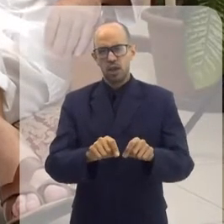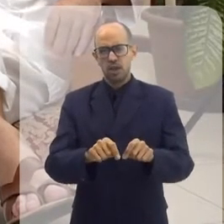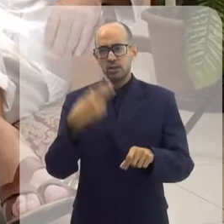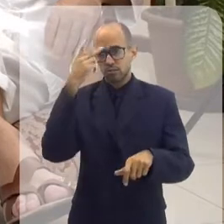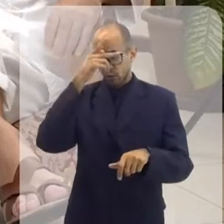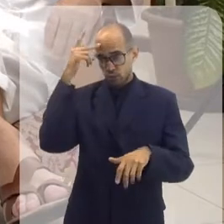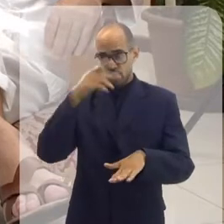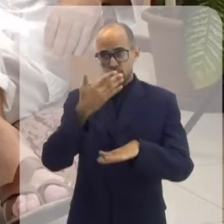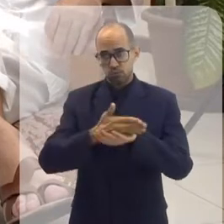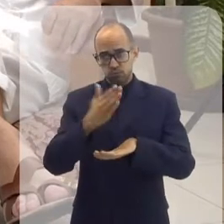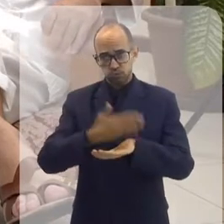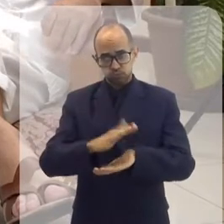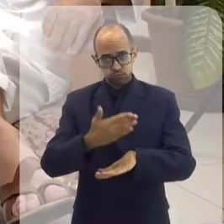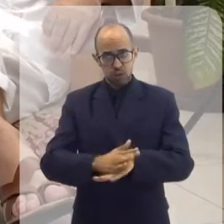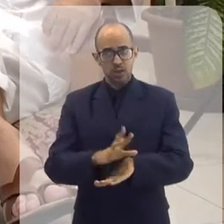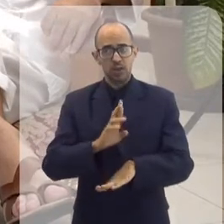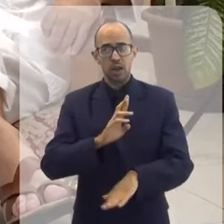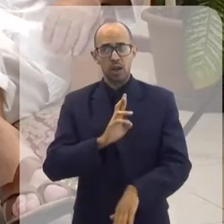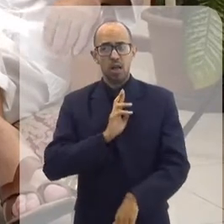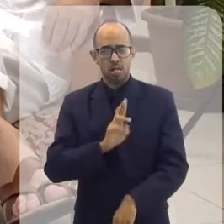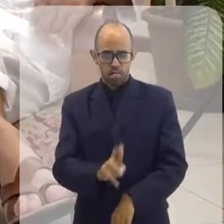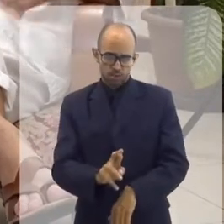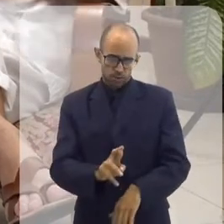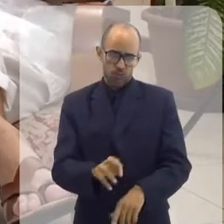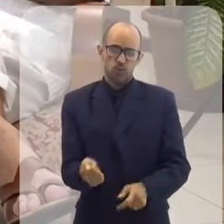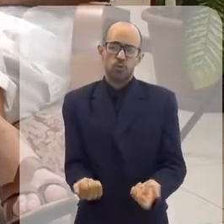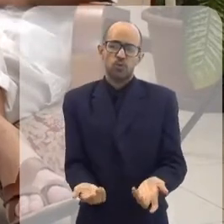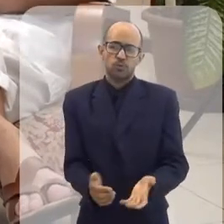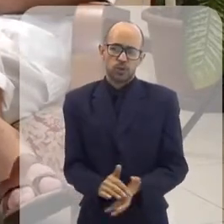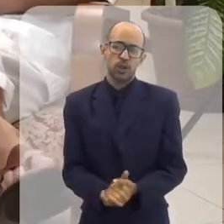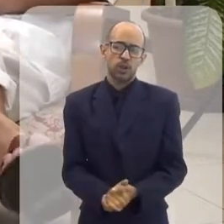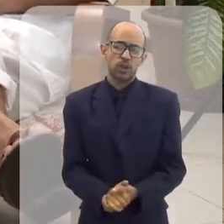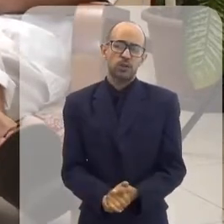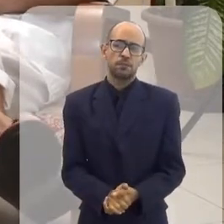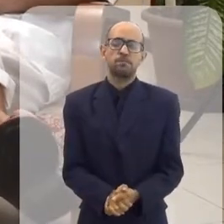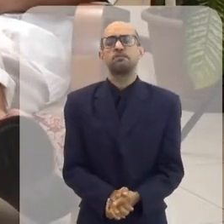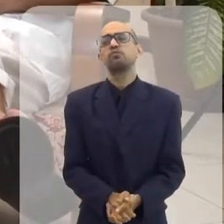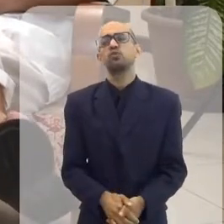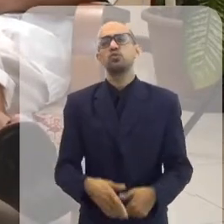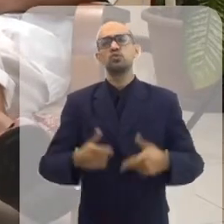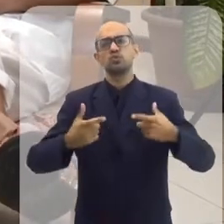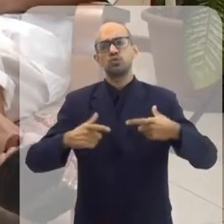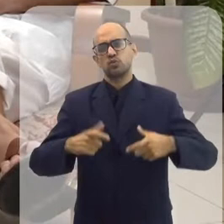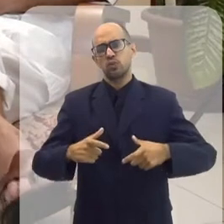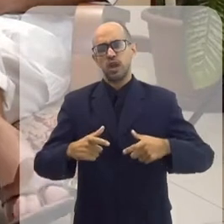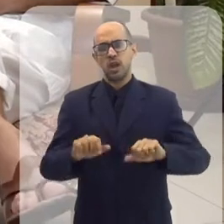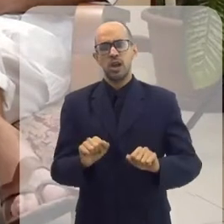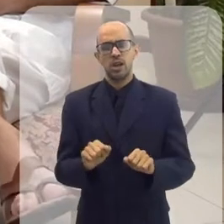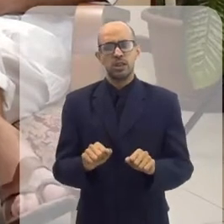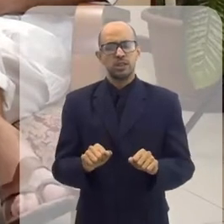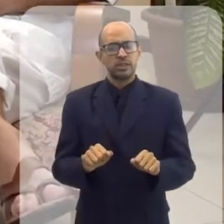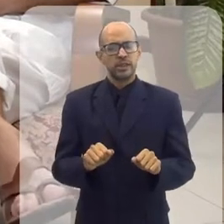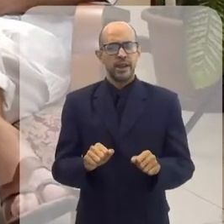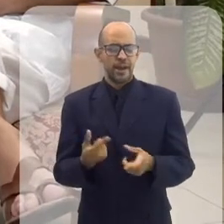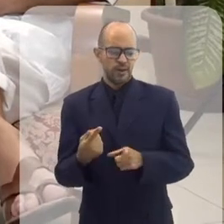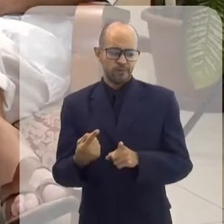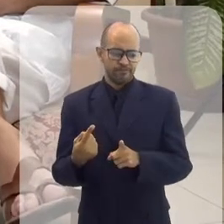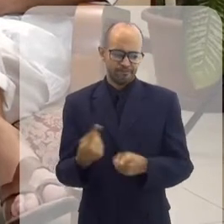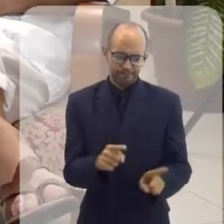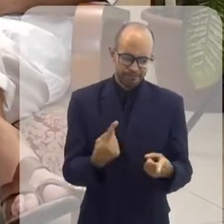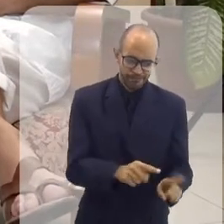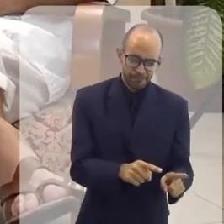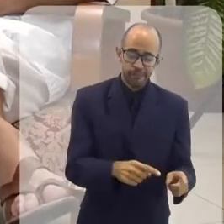religião eram até presas eram né os espaços são incendiados